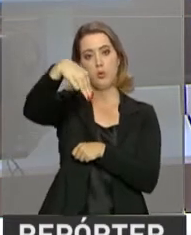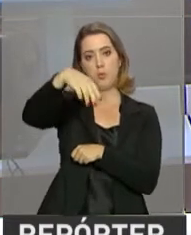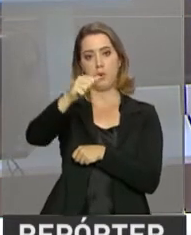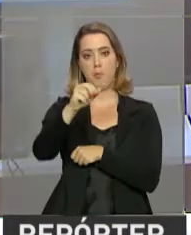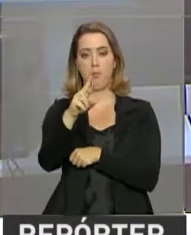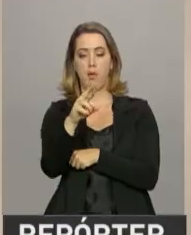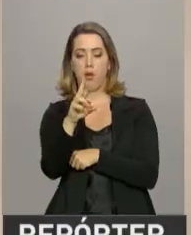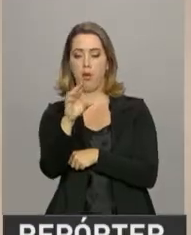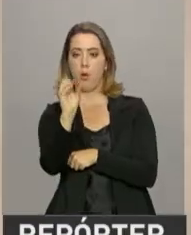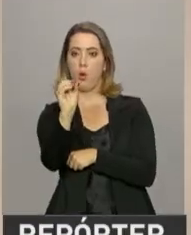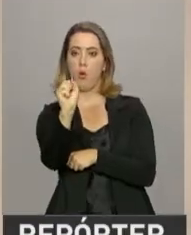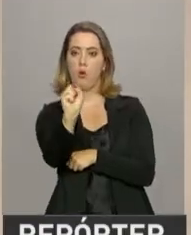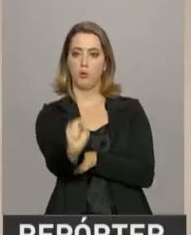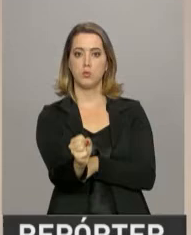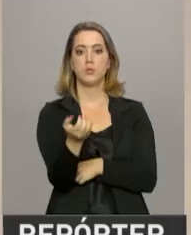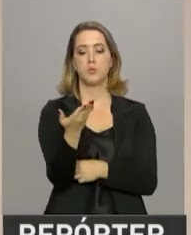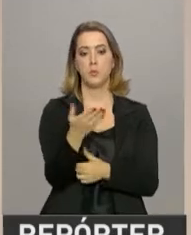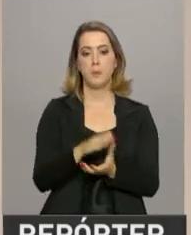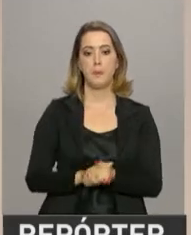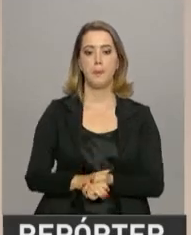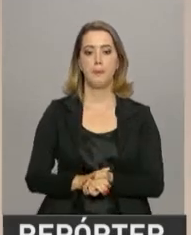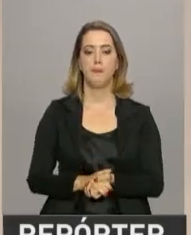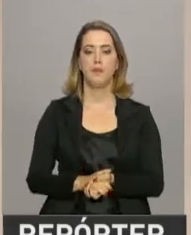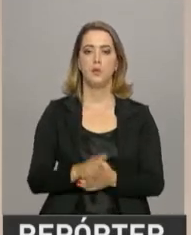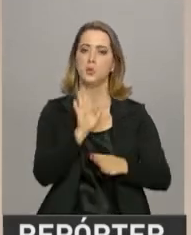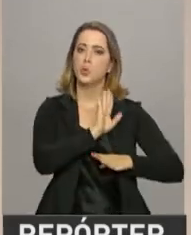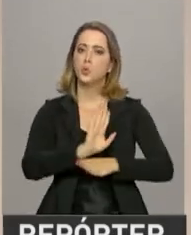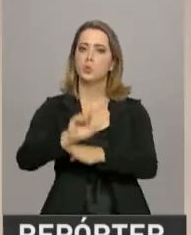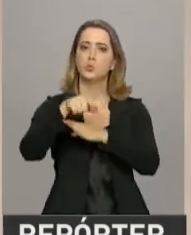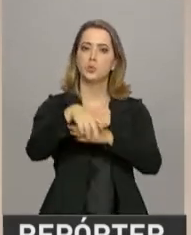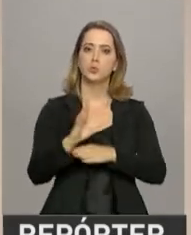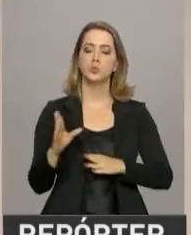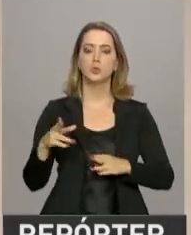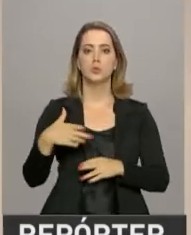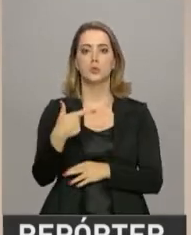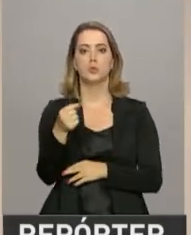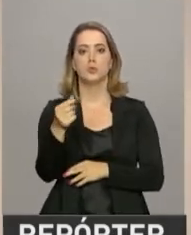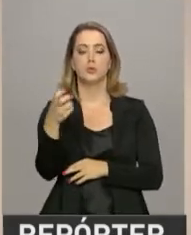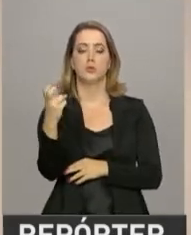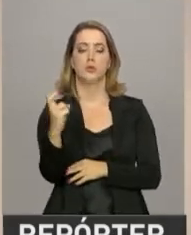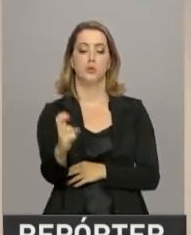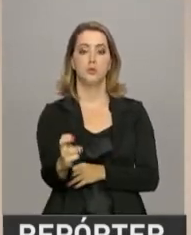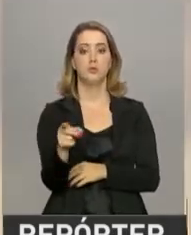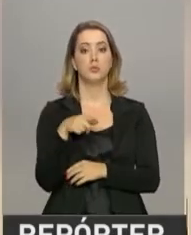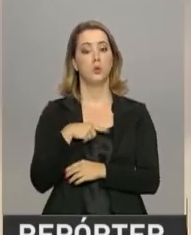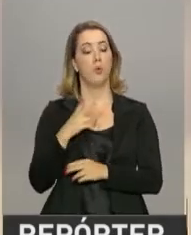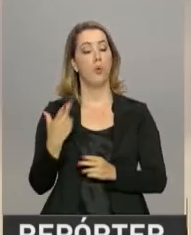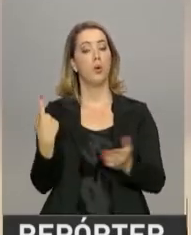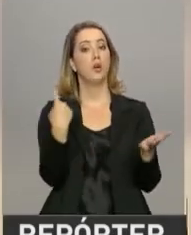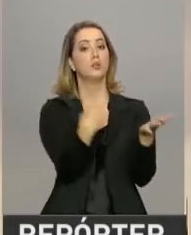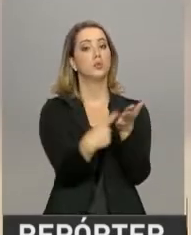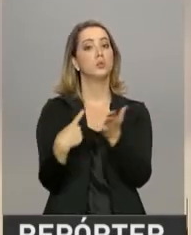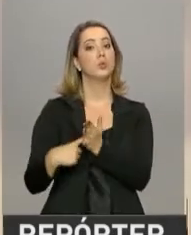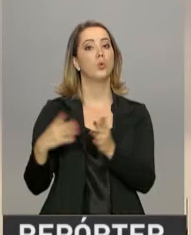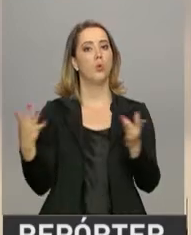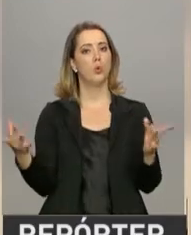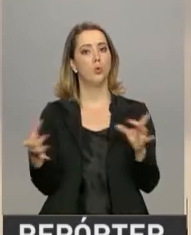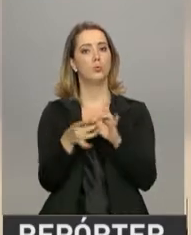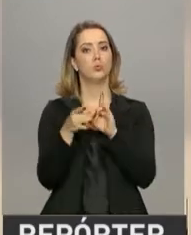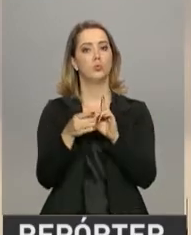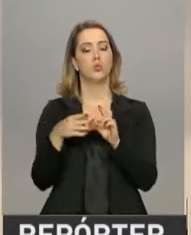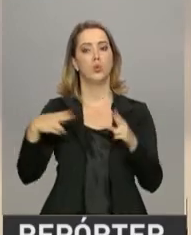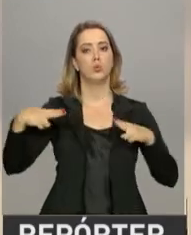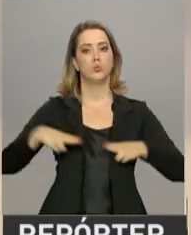paris uma das grandes contribuições à convenção de 2015 foi o acordo de paris que entra em vigor no dia 4